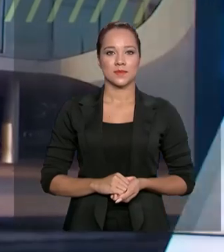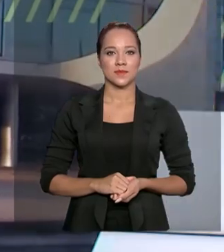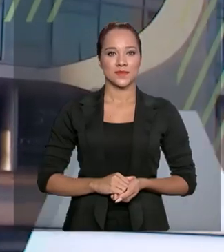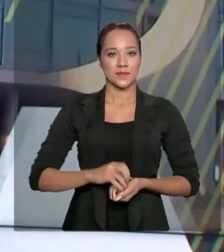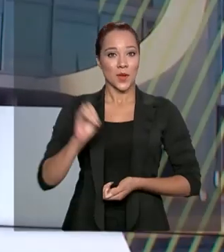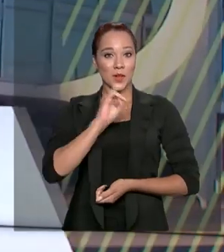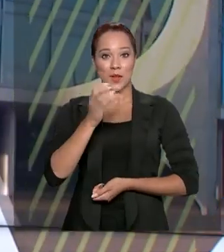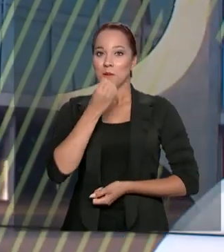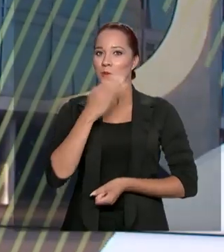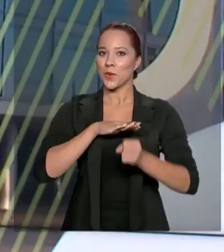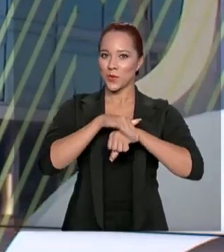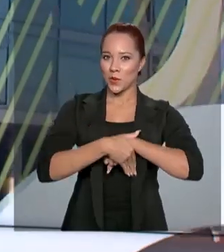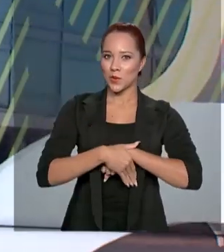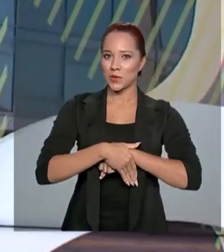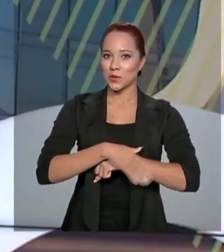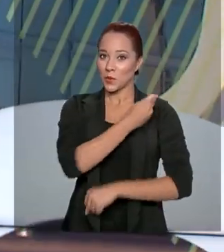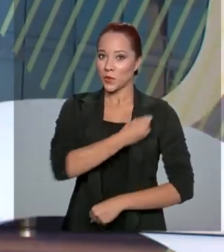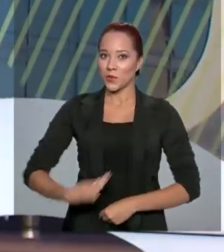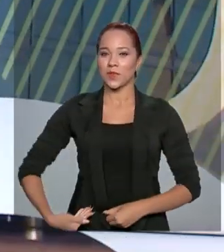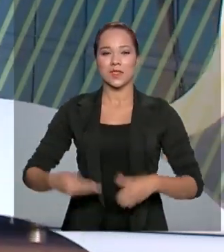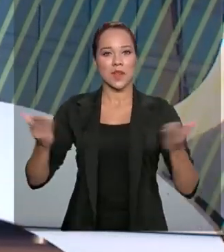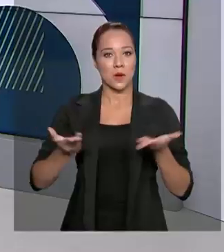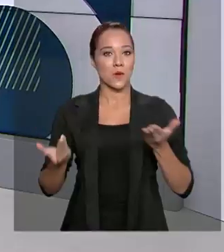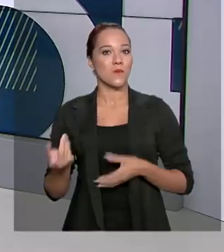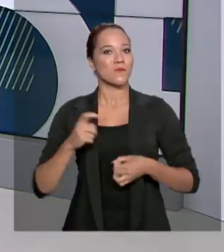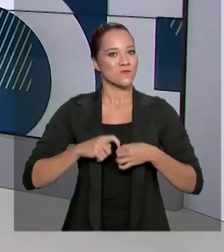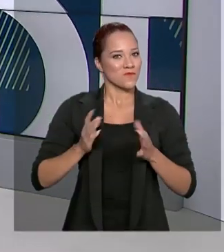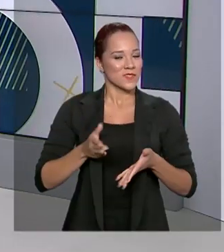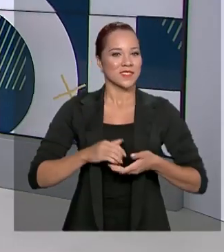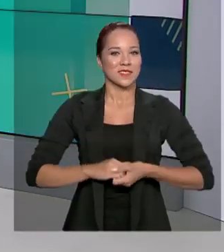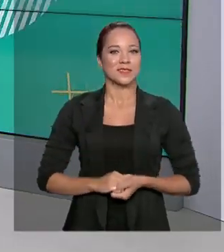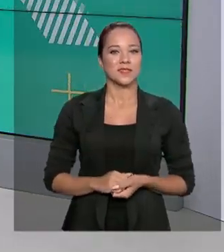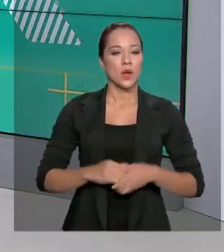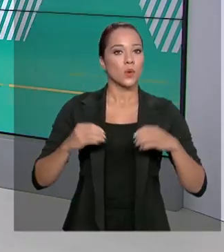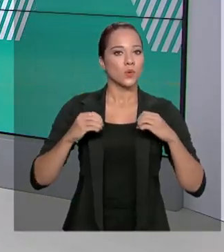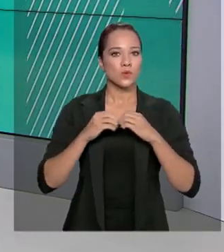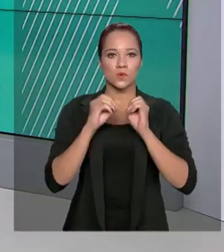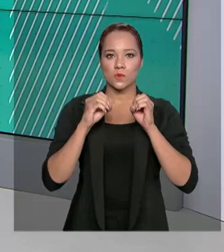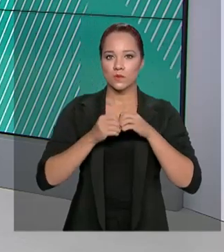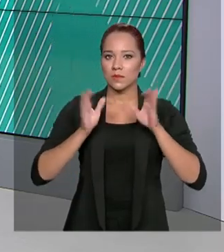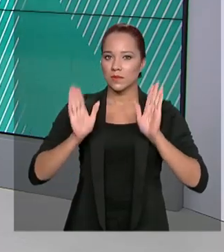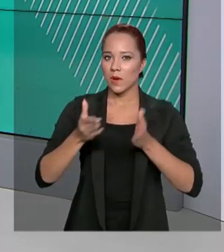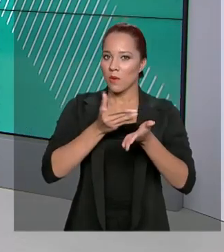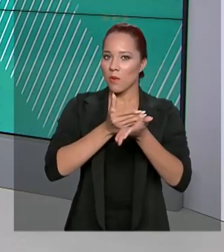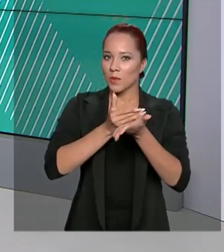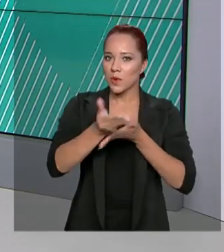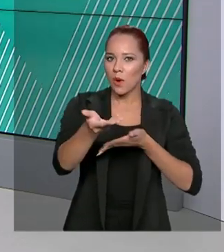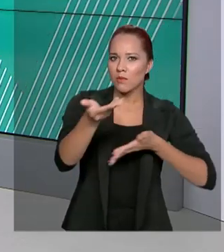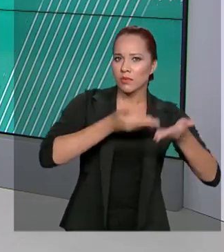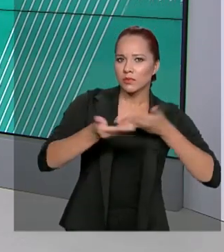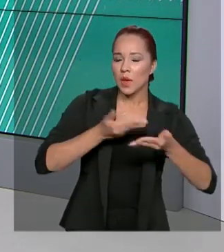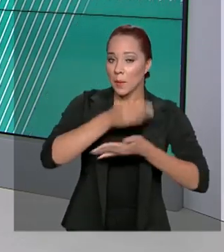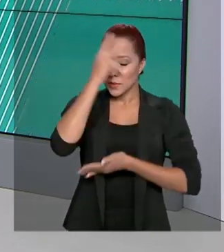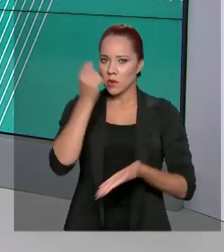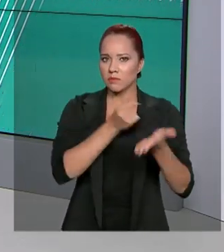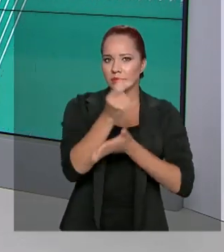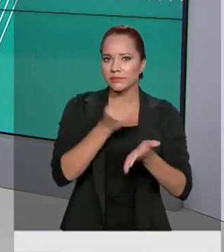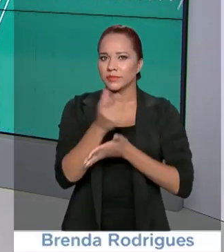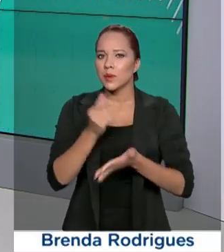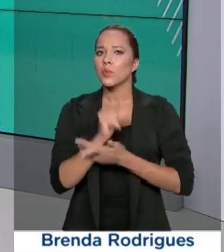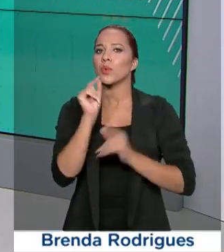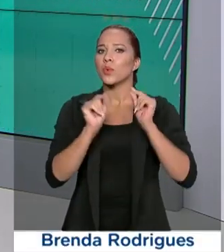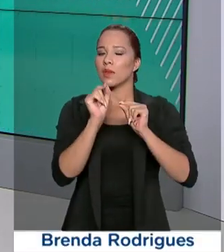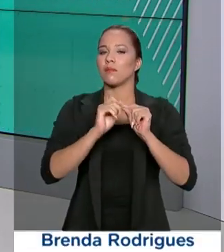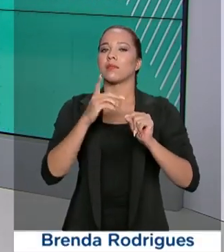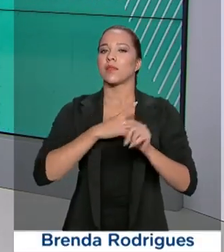Olá, boa noite. O governo agora está de volta. Os shoppings já estão recebendo os consumidores para a famosa